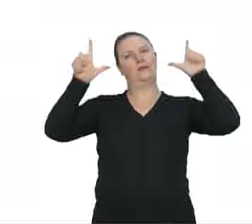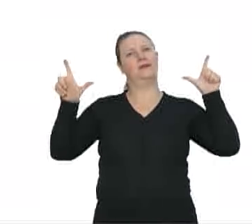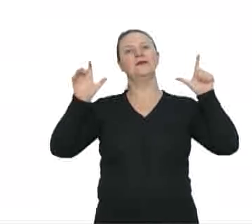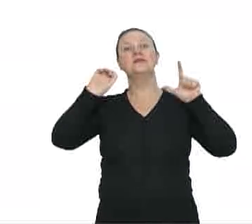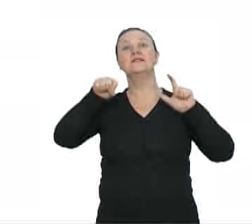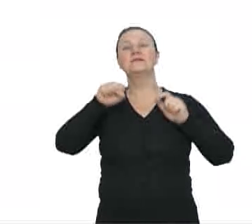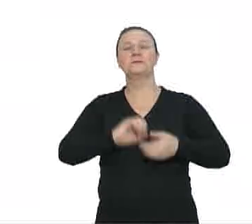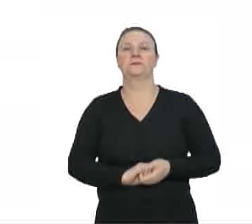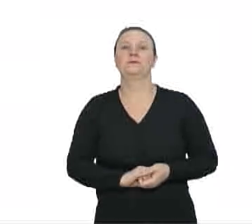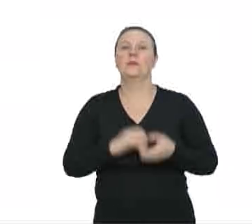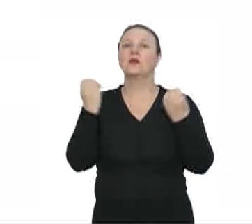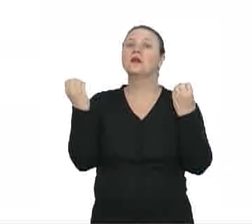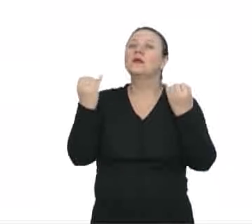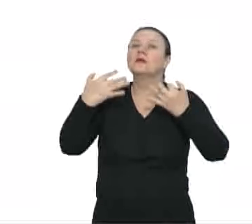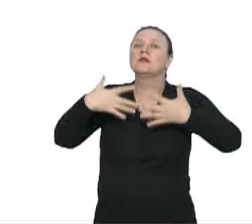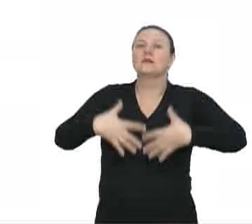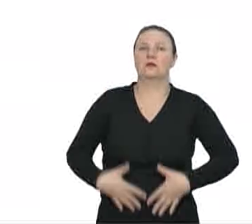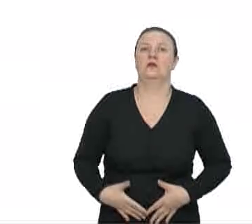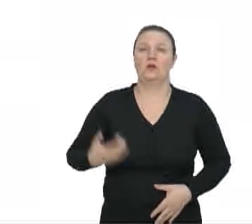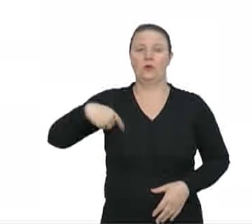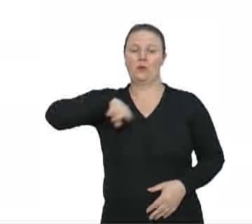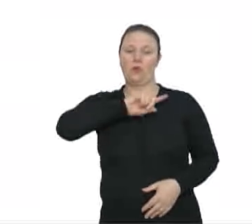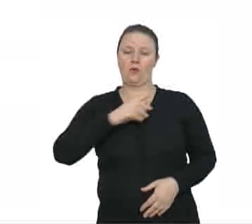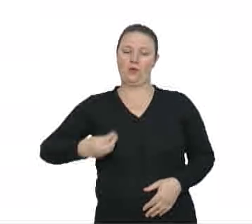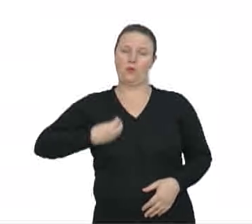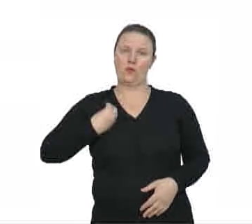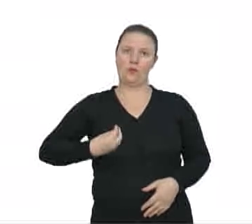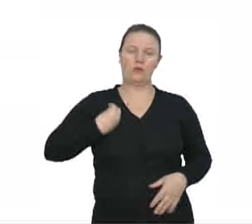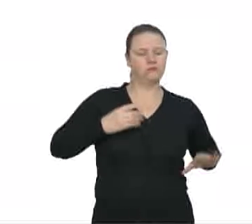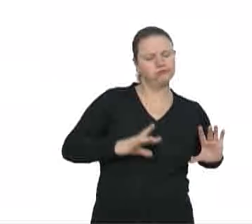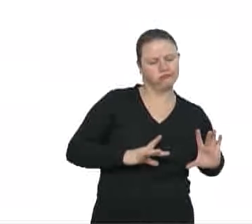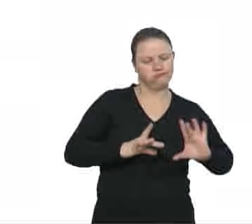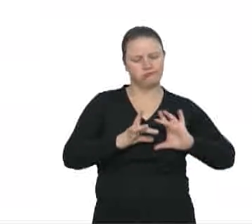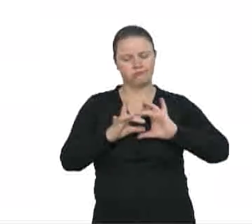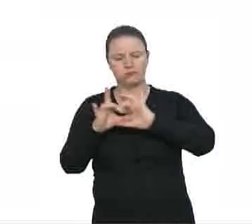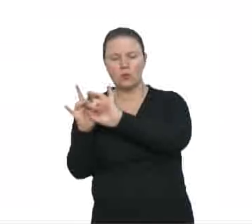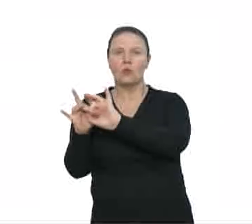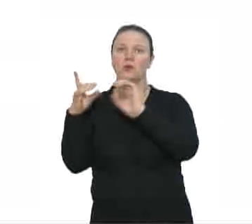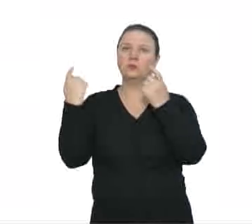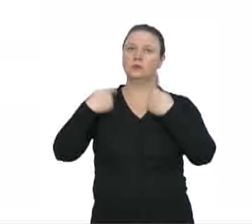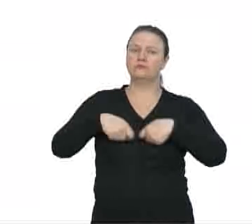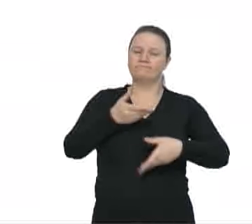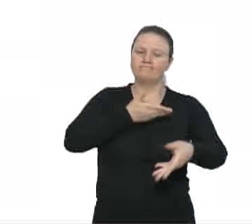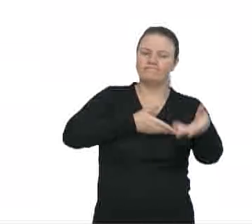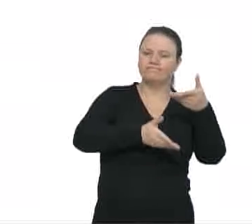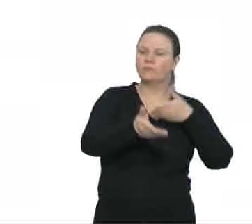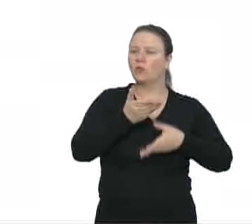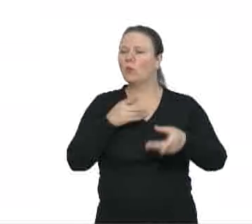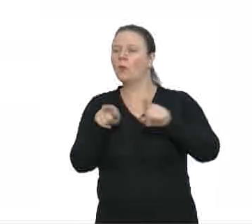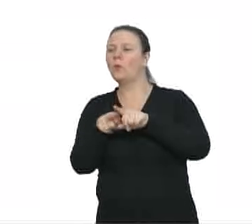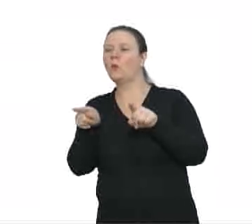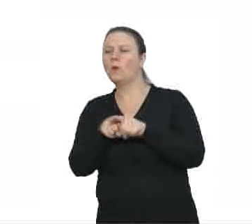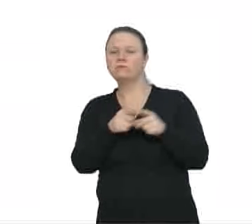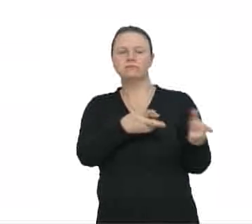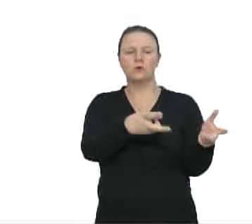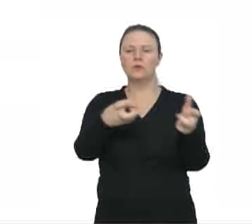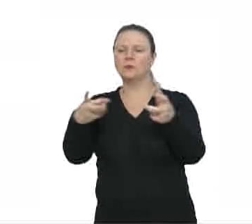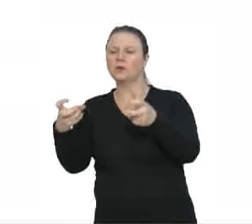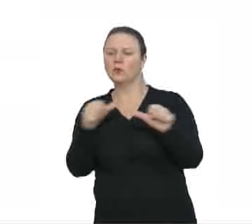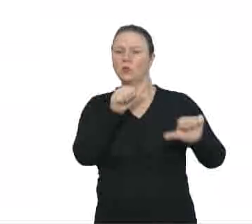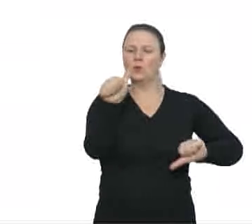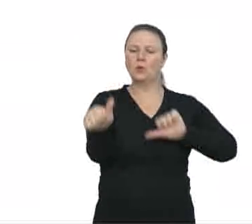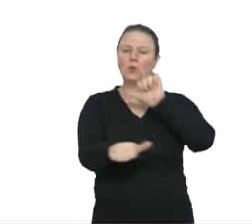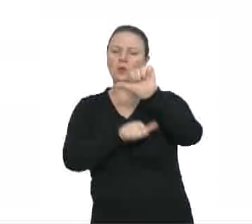né? Explique. Pois vivemos inseridos num contexto e é preciso interagir com as mudanças e inovações que nos